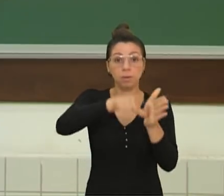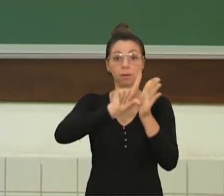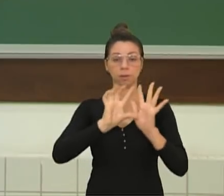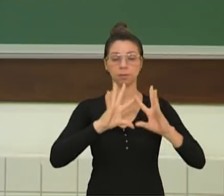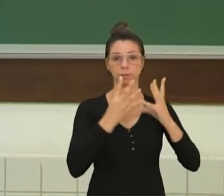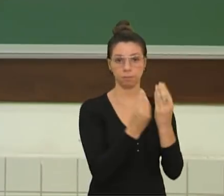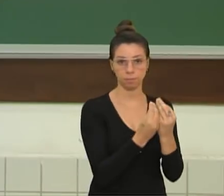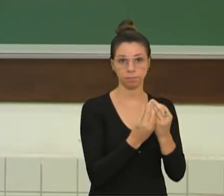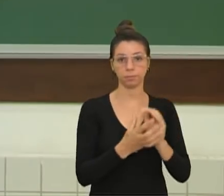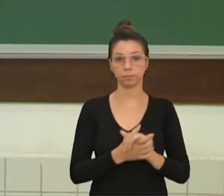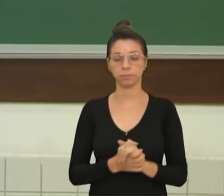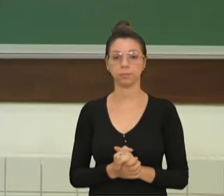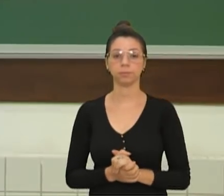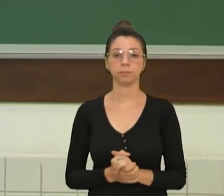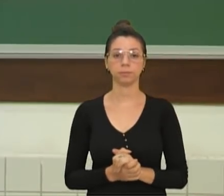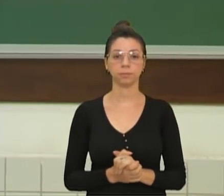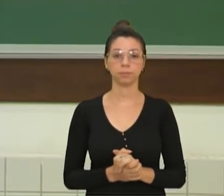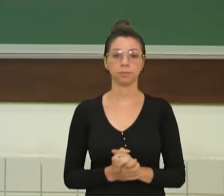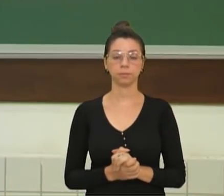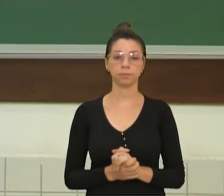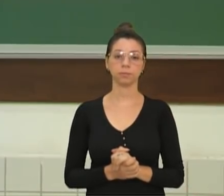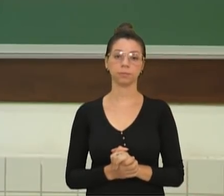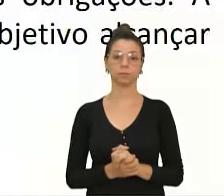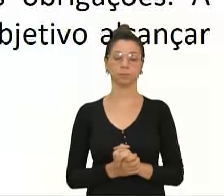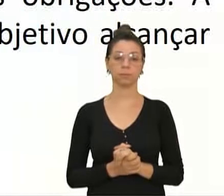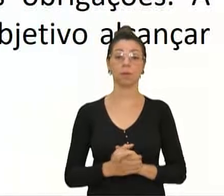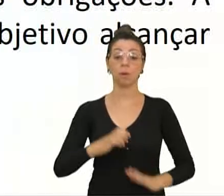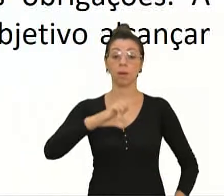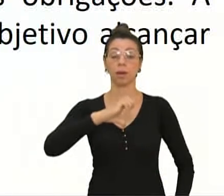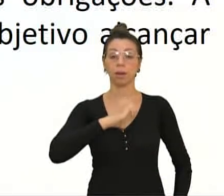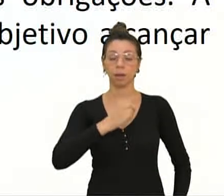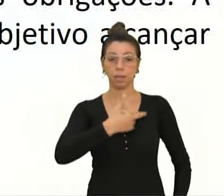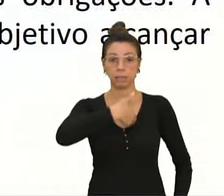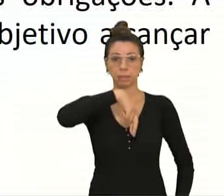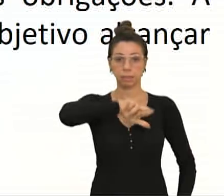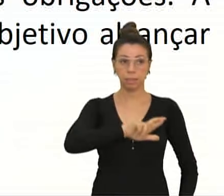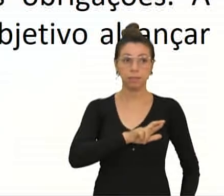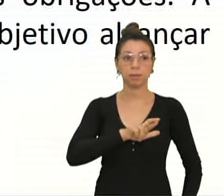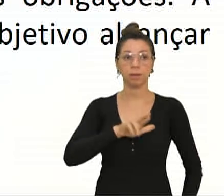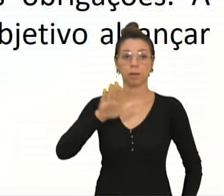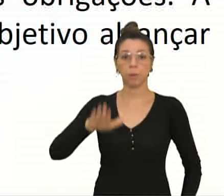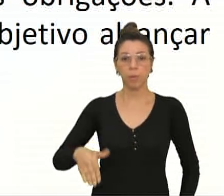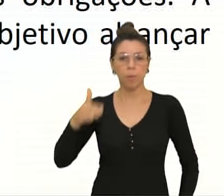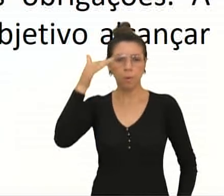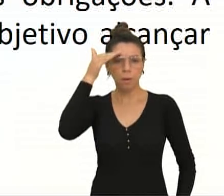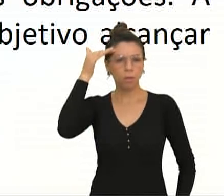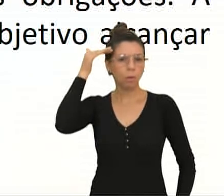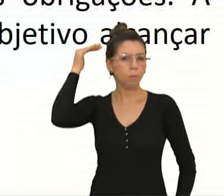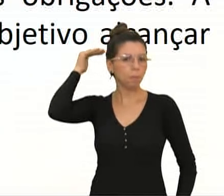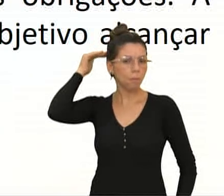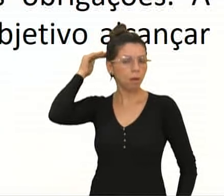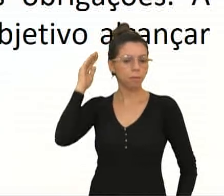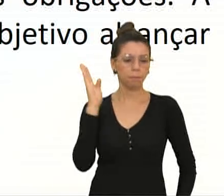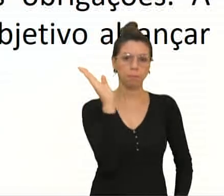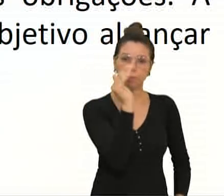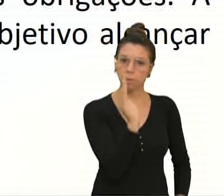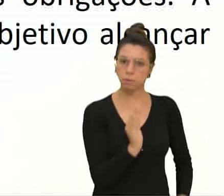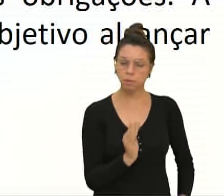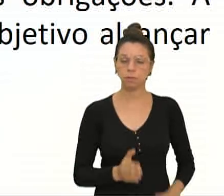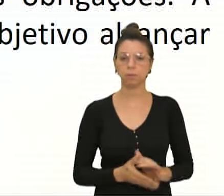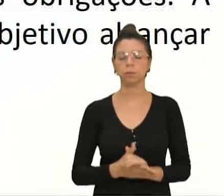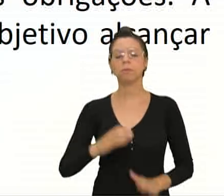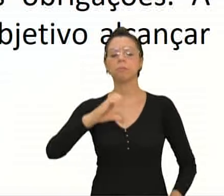família. Tá? A ética na religião do candomblé brasileiro. A ética no candomblé